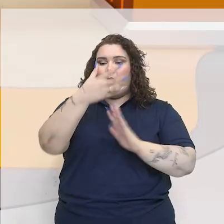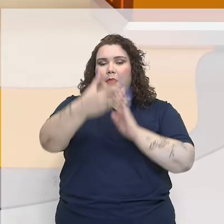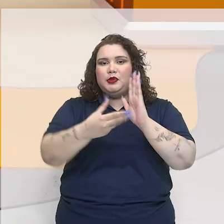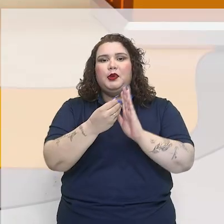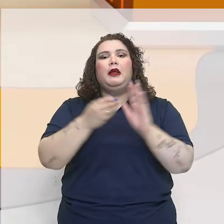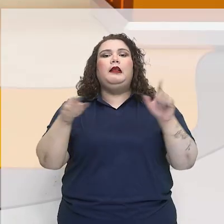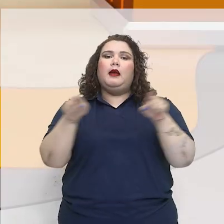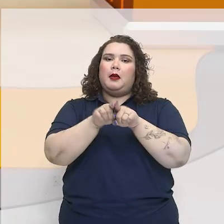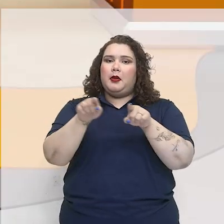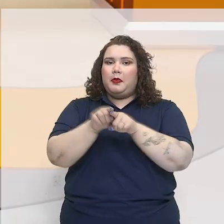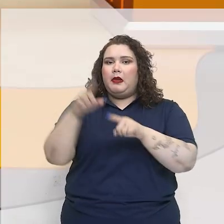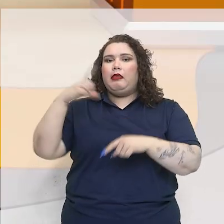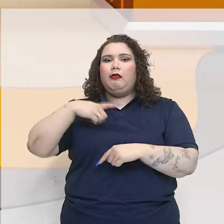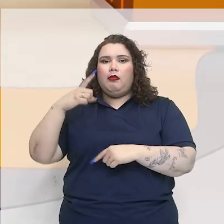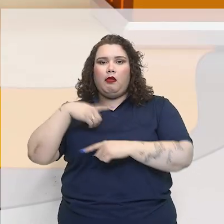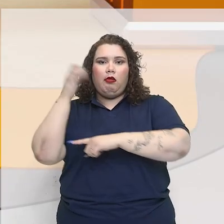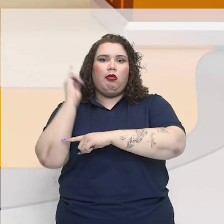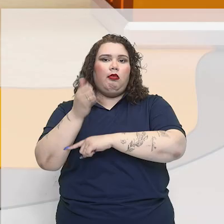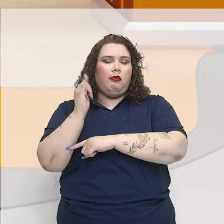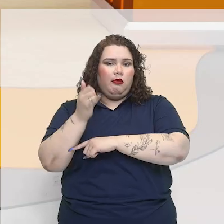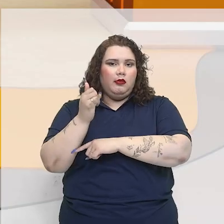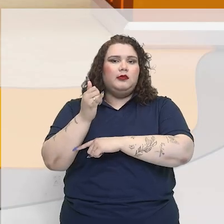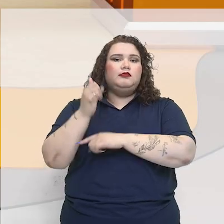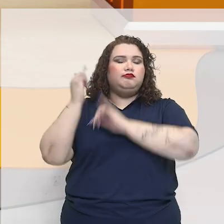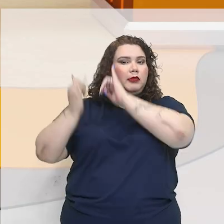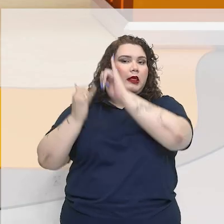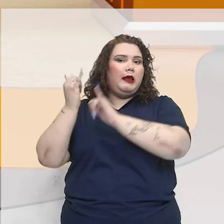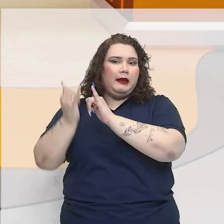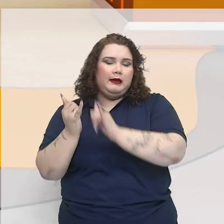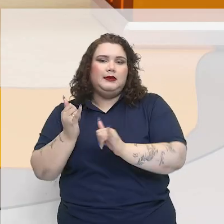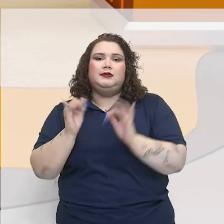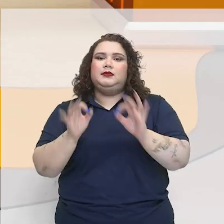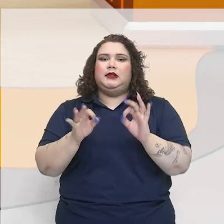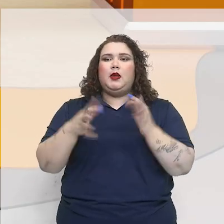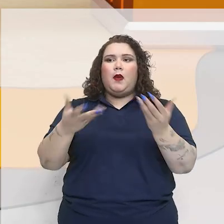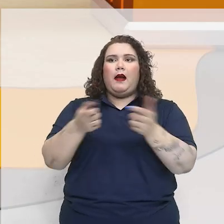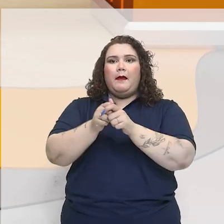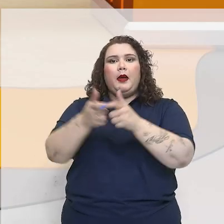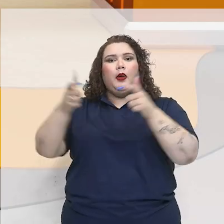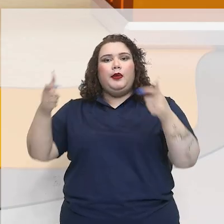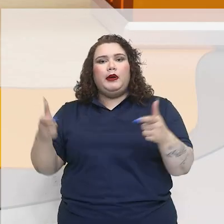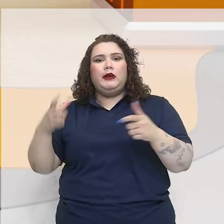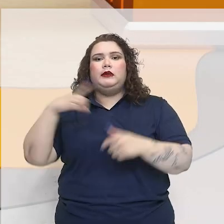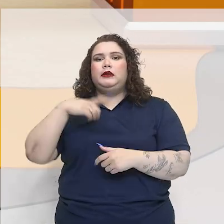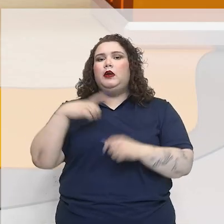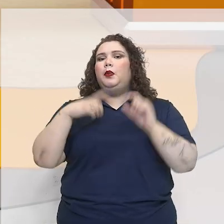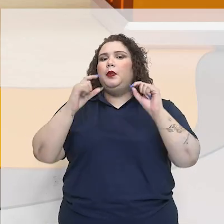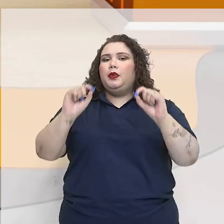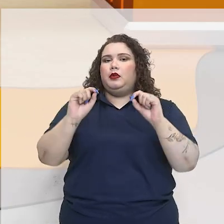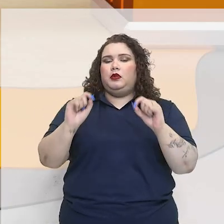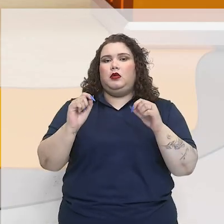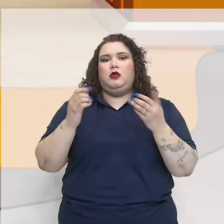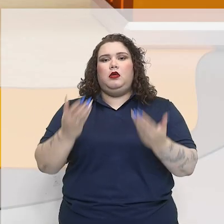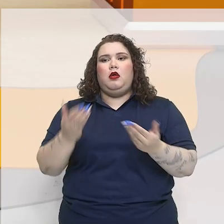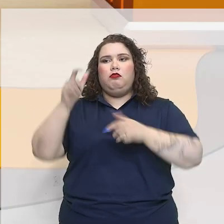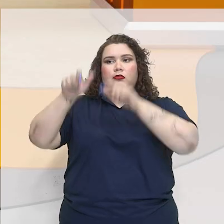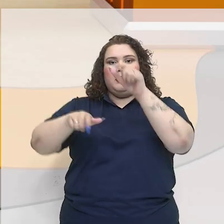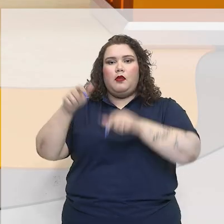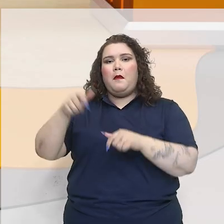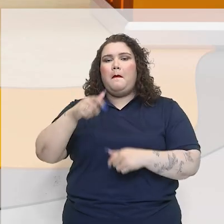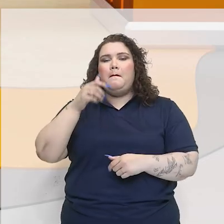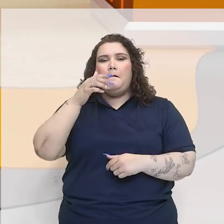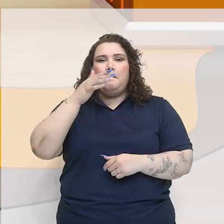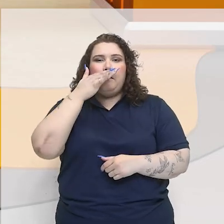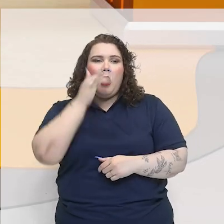algumas dessas lendas. Então, e muitas delas, elas passam através do quê? Dos pais contando, então, para os filhos.